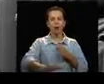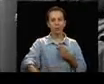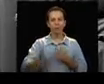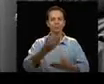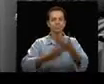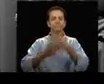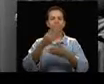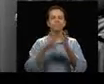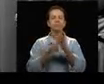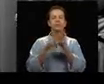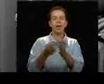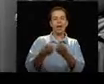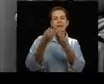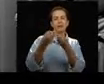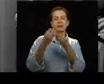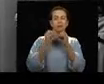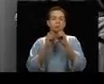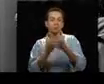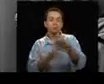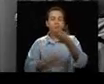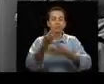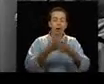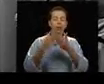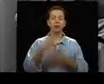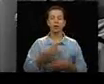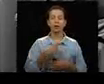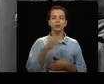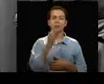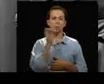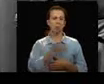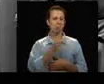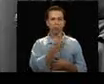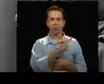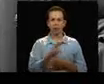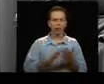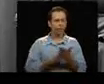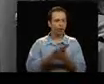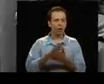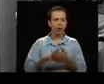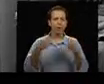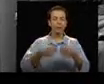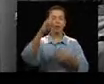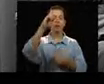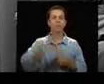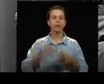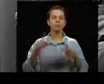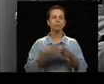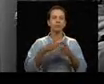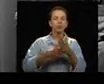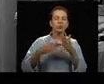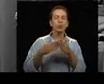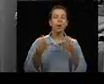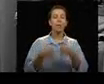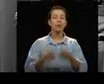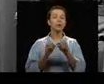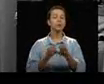aprendendo com eles, com os movimentos populares, ensinar também. Quer dizer, não há por que temer, que tem o